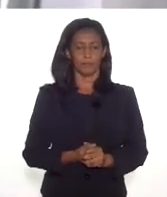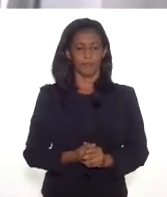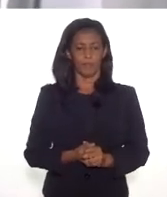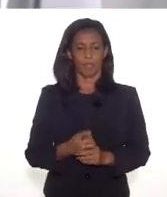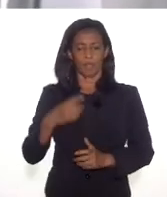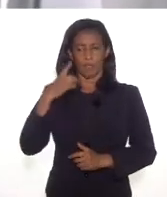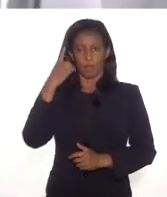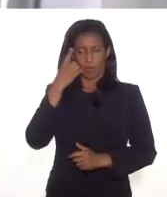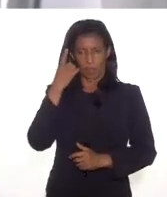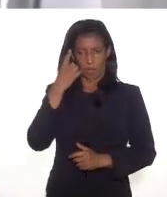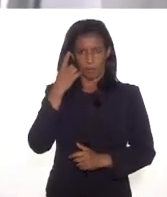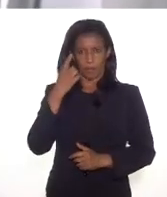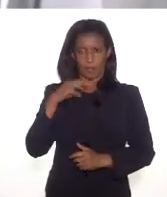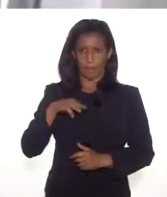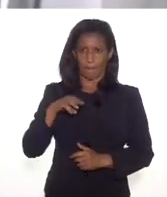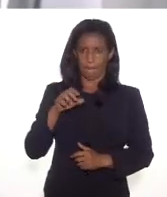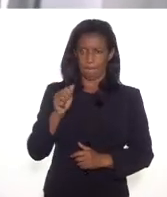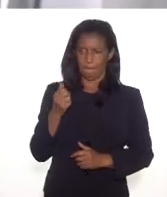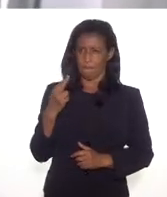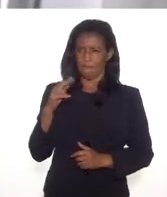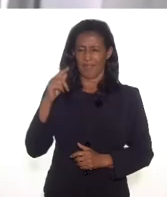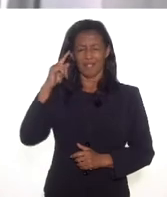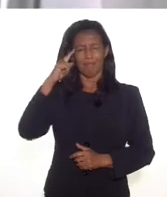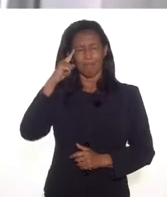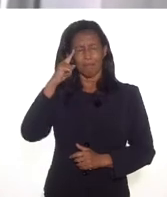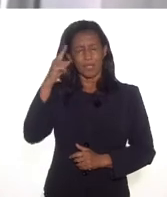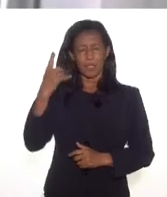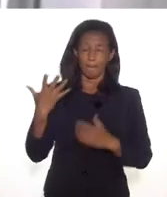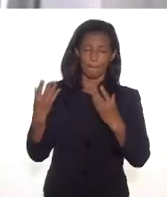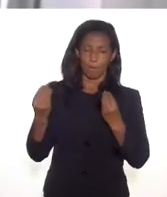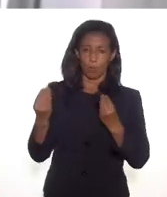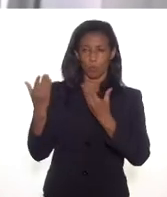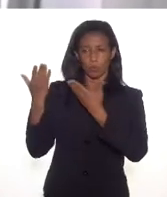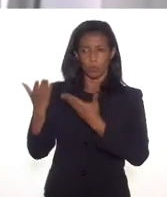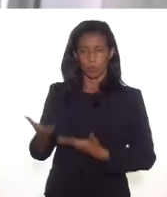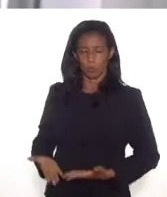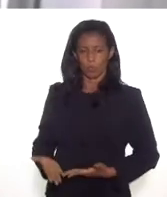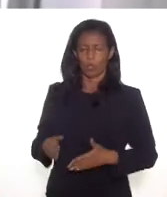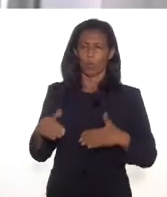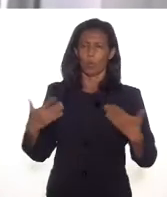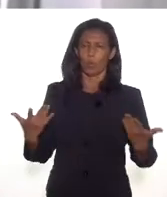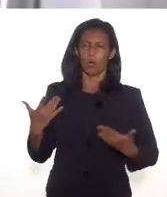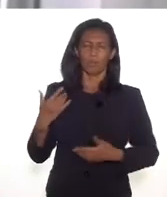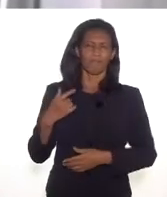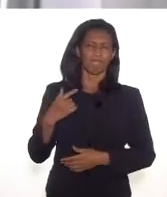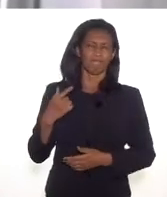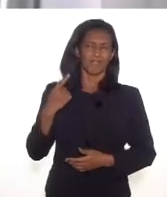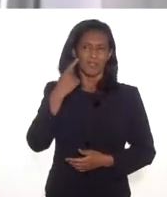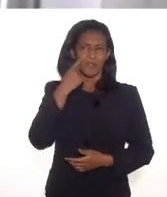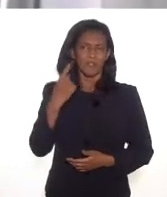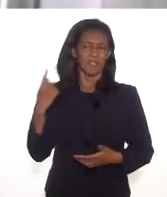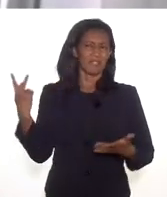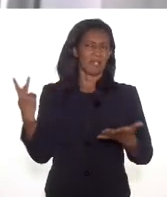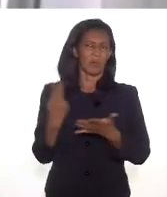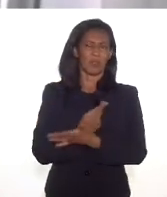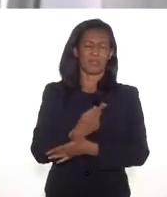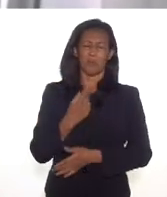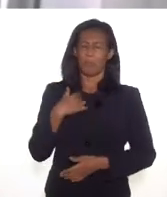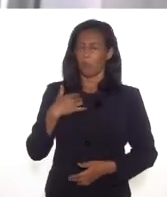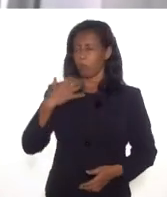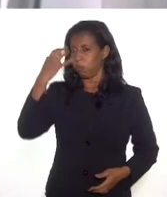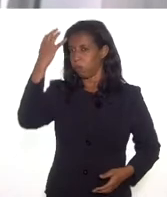deputada Marta Rocha, pensei muito em Vossa Excelência quando tomei conhecimento desse fato que reputo